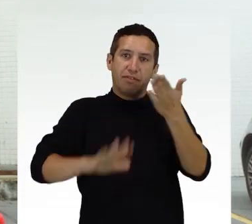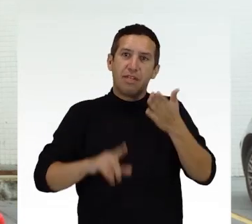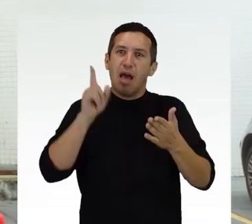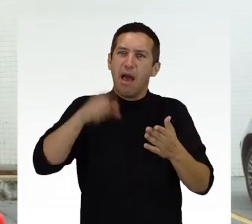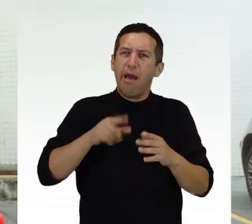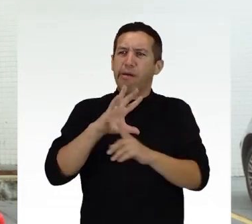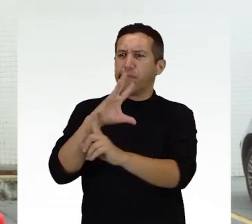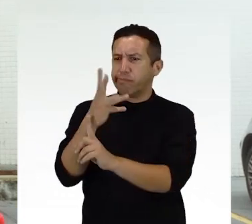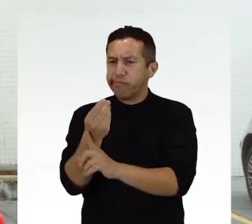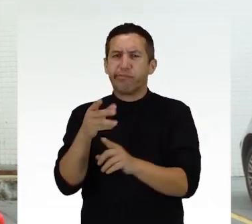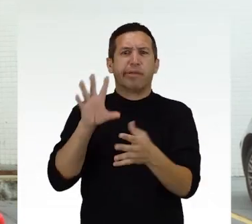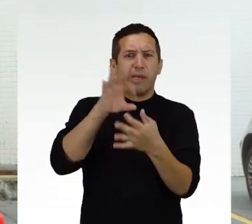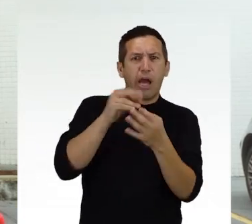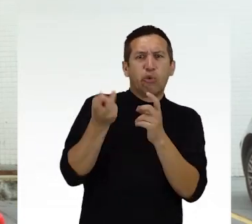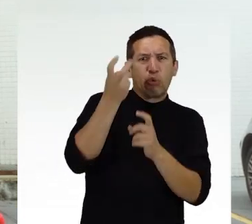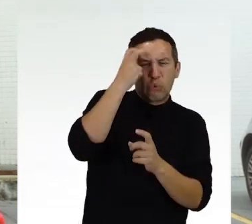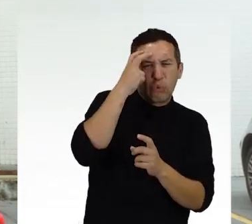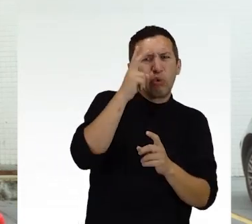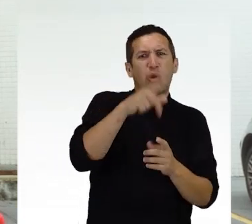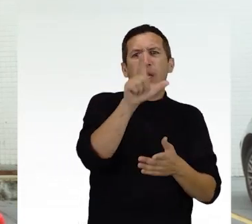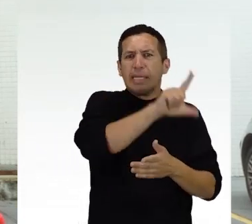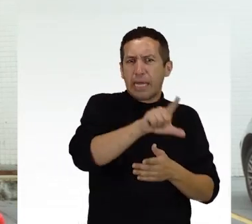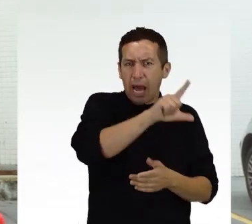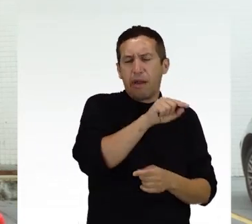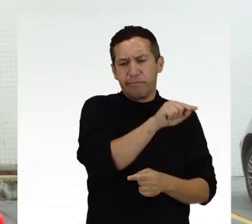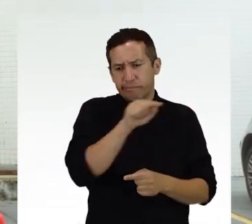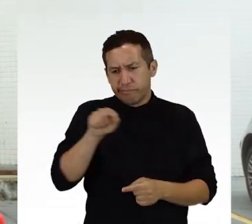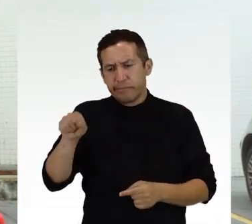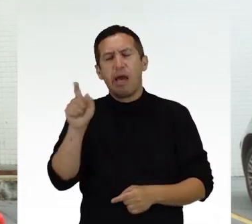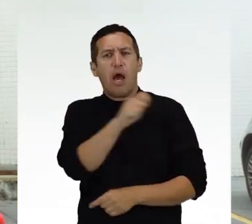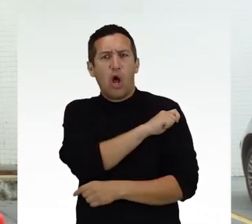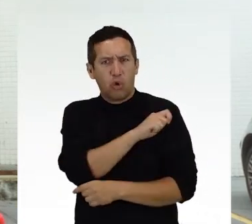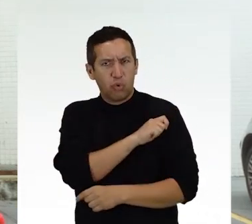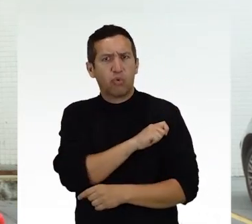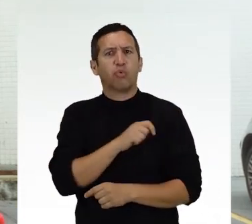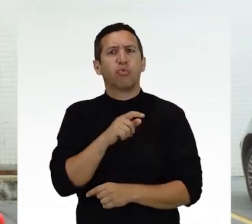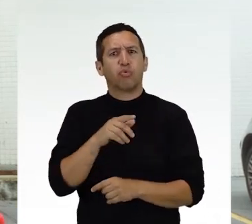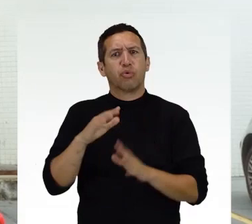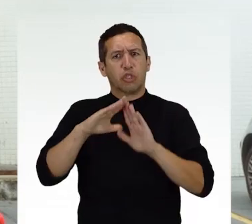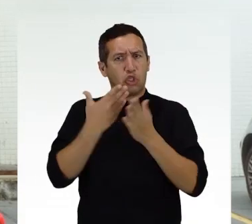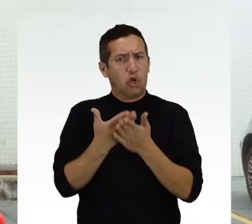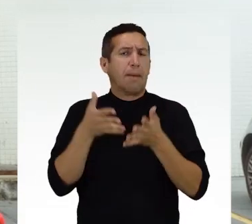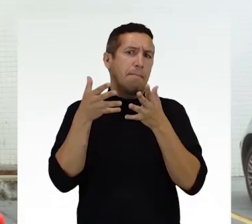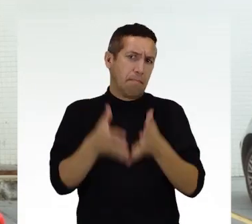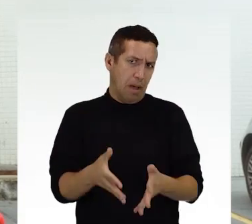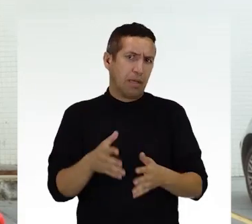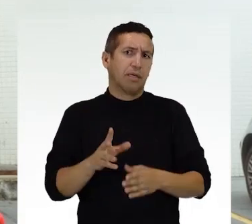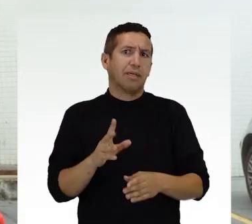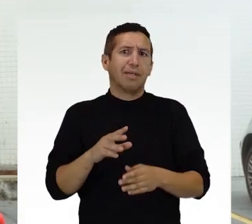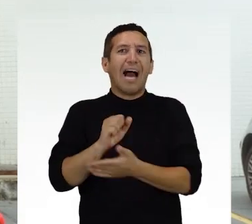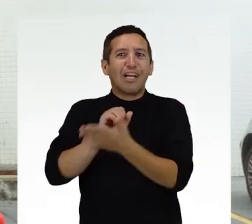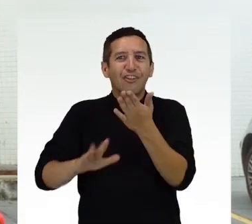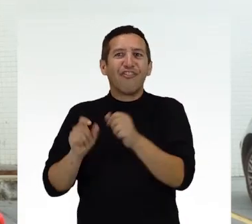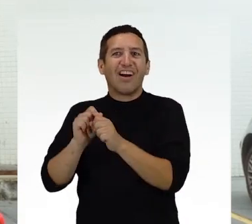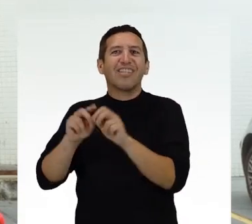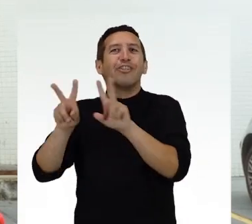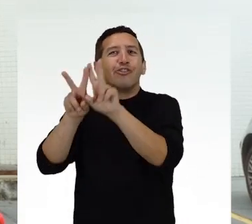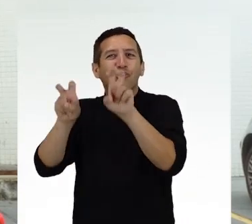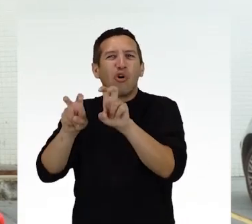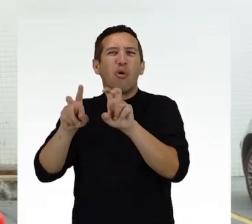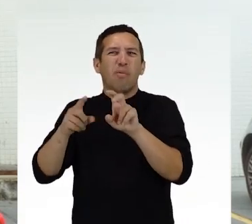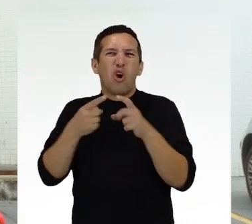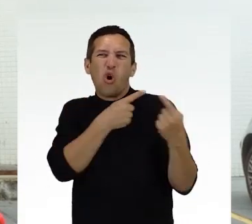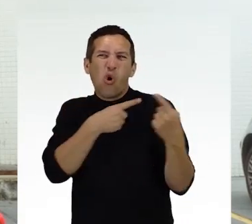dos melhores trabalhos literários, artísticos e culturais produzidos por alunos das escolas participantes